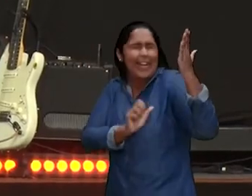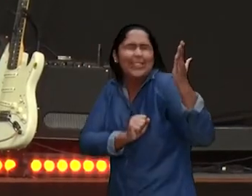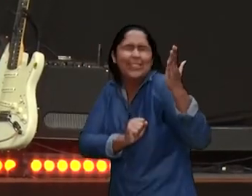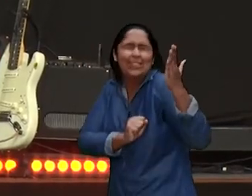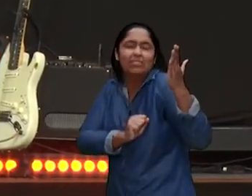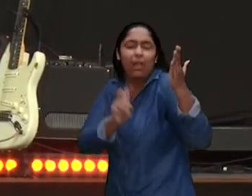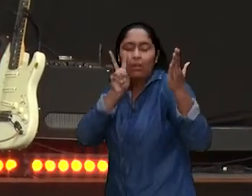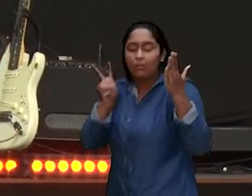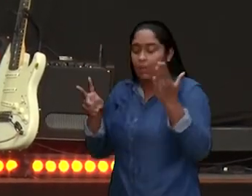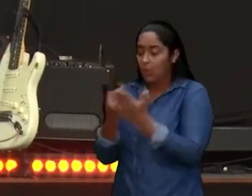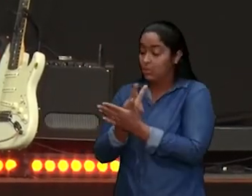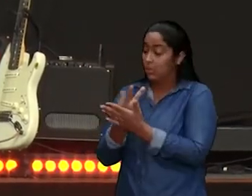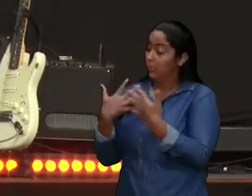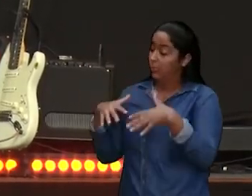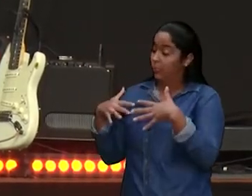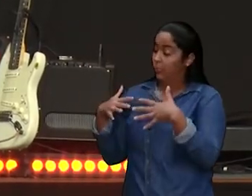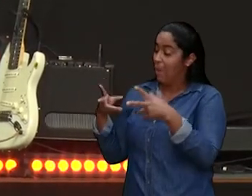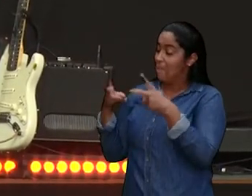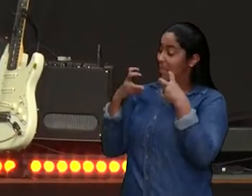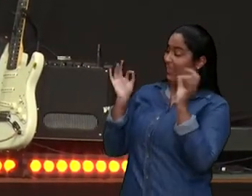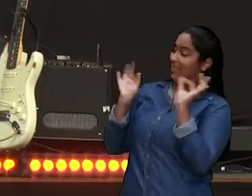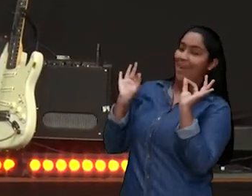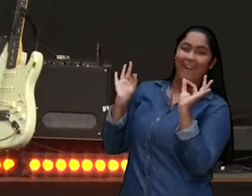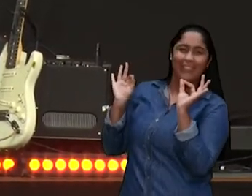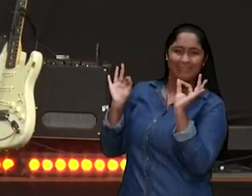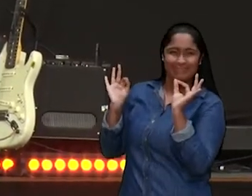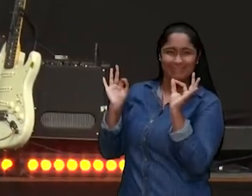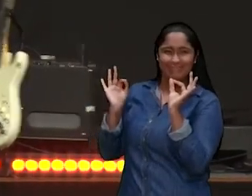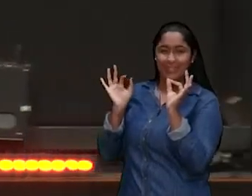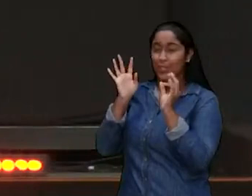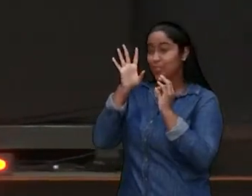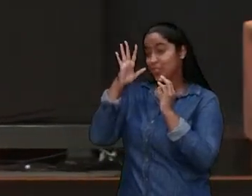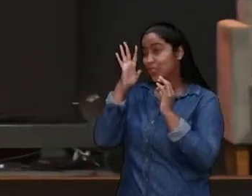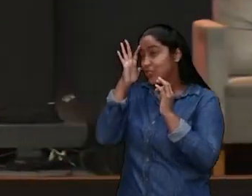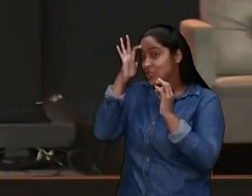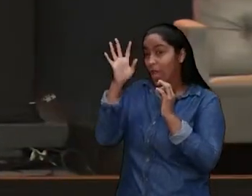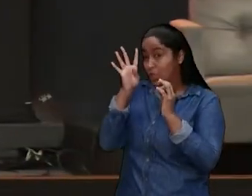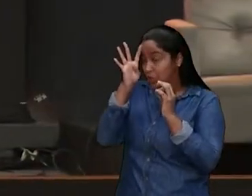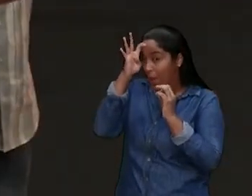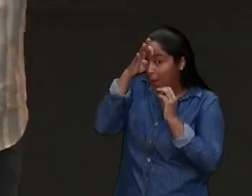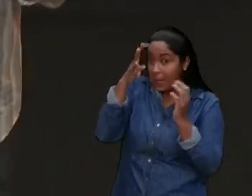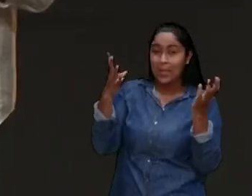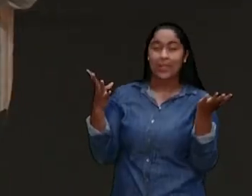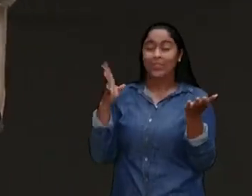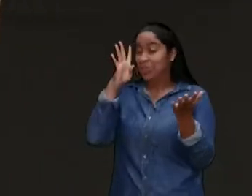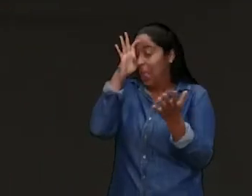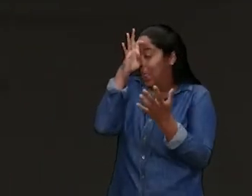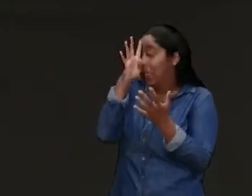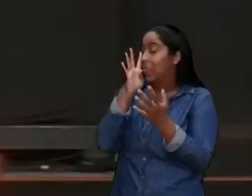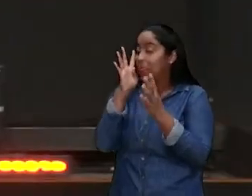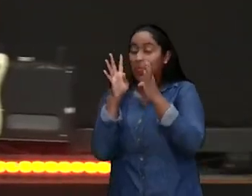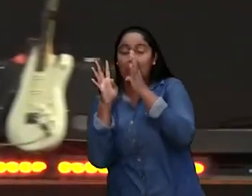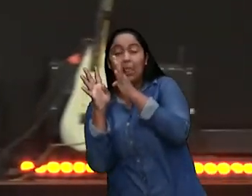trata com desprezo não percebe E aí a continuidade daquele milagre a continuidade da manifestação dessa Glória